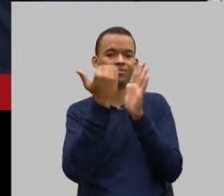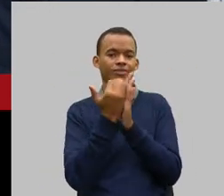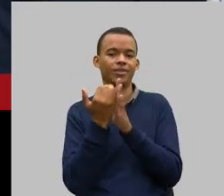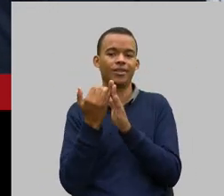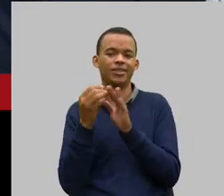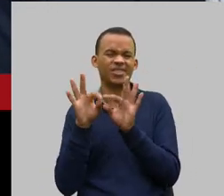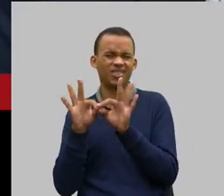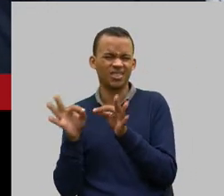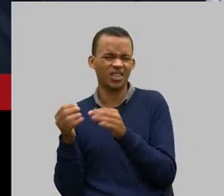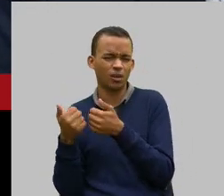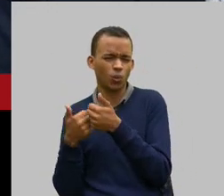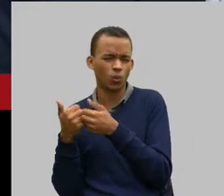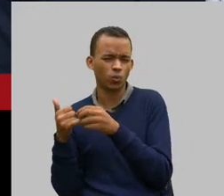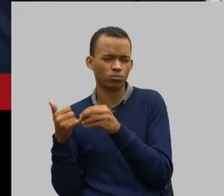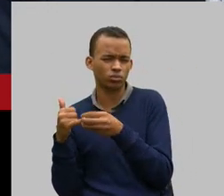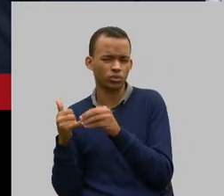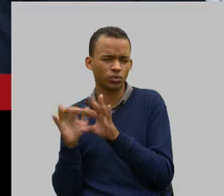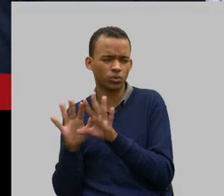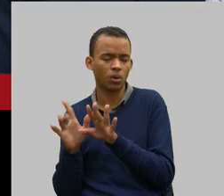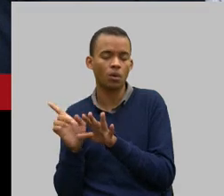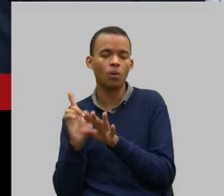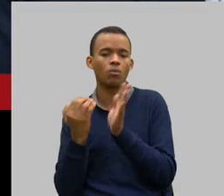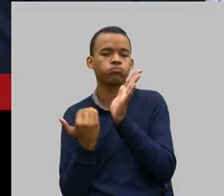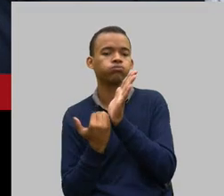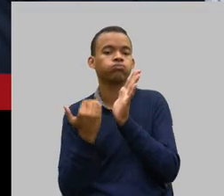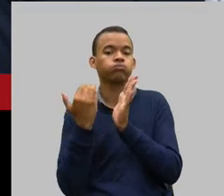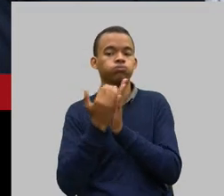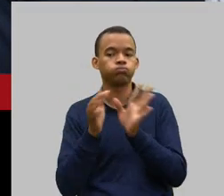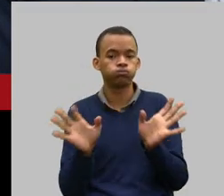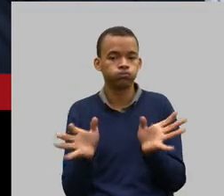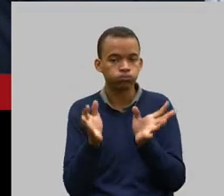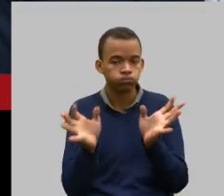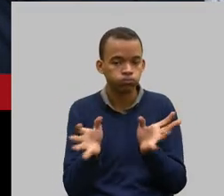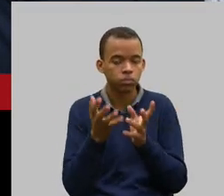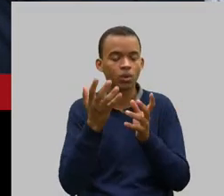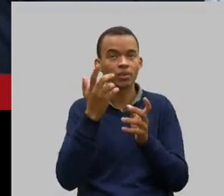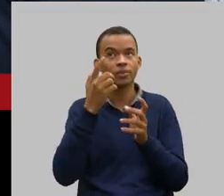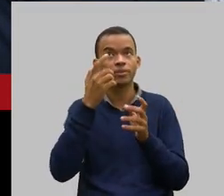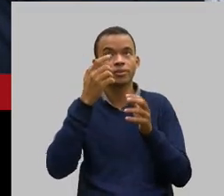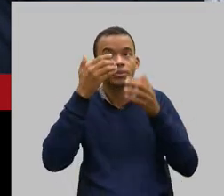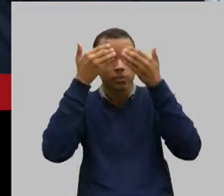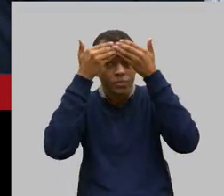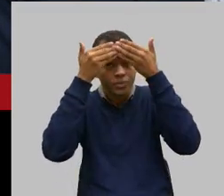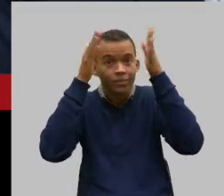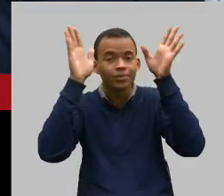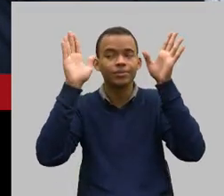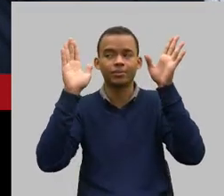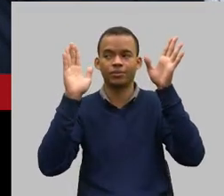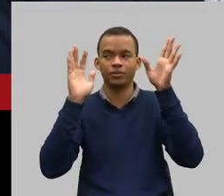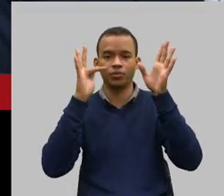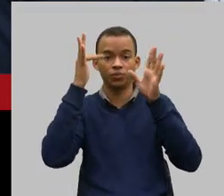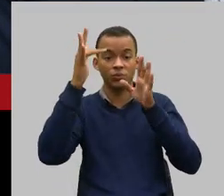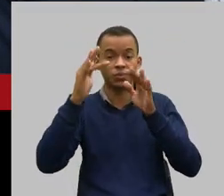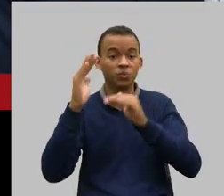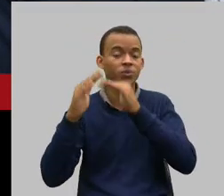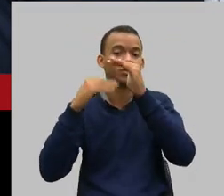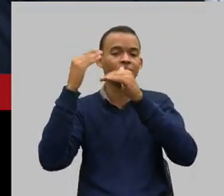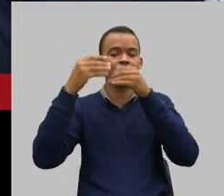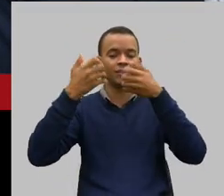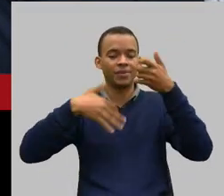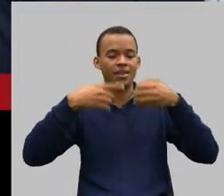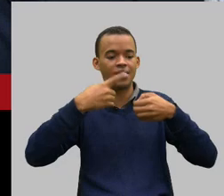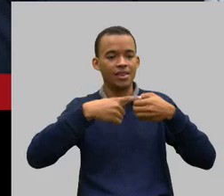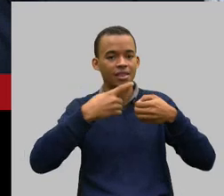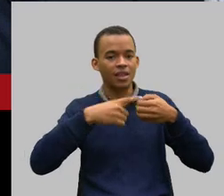no provocando as pessoas a pensar grande quando fala cidad do Futuro cedade inteligente é só ver o que aconteceu em outros